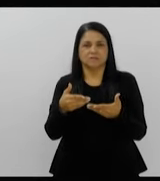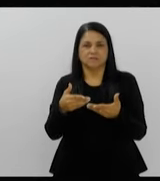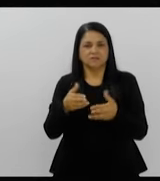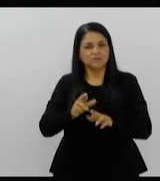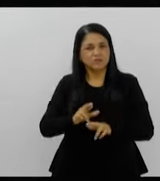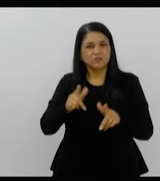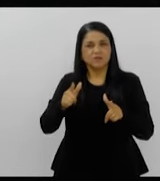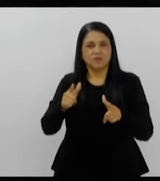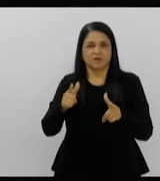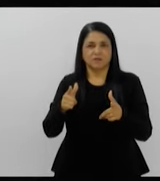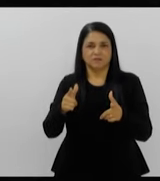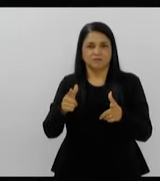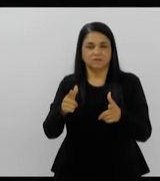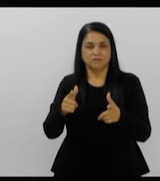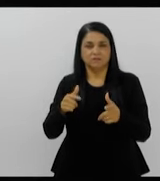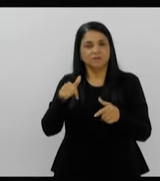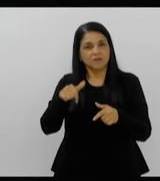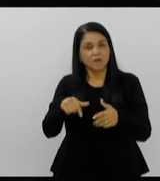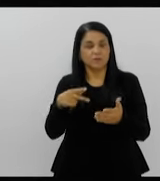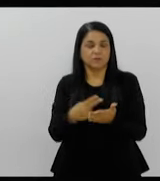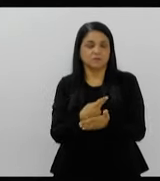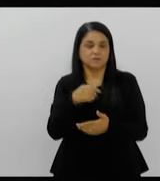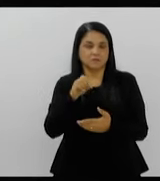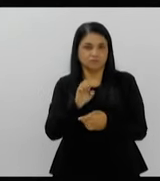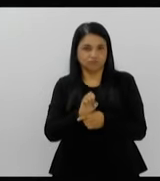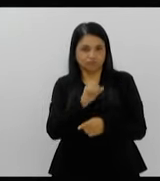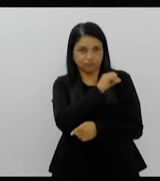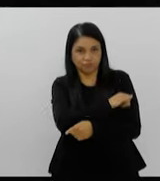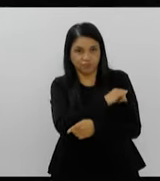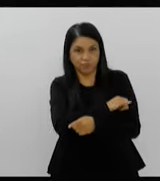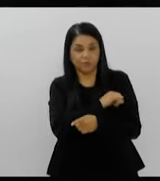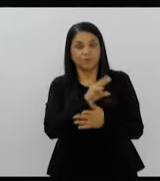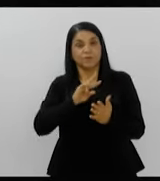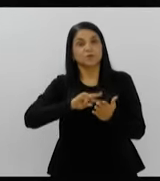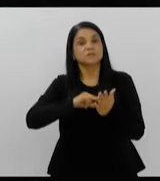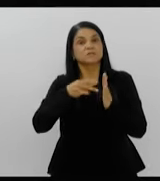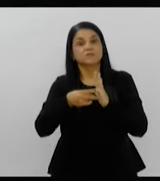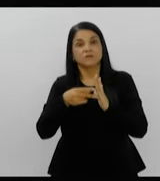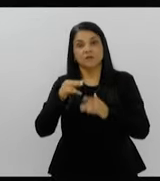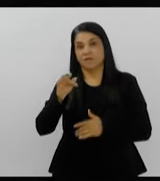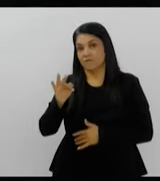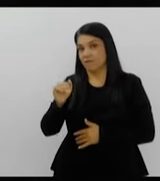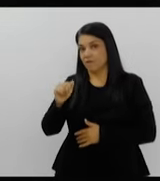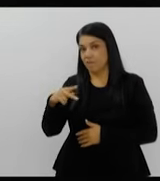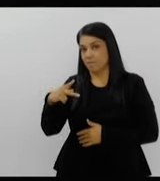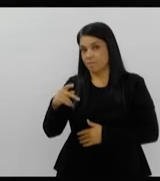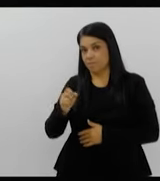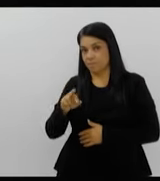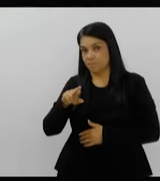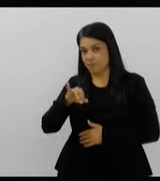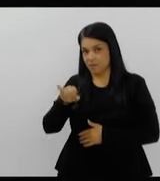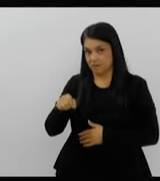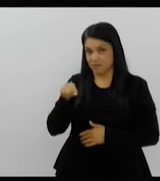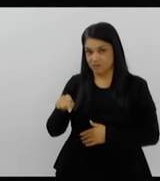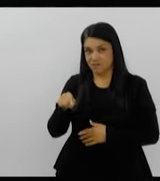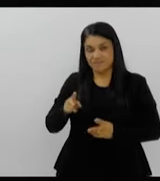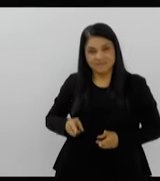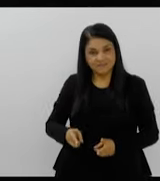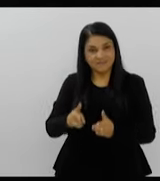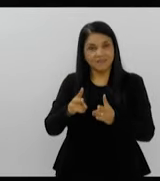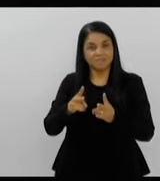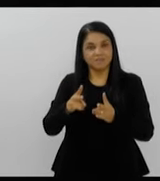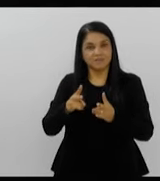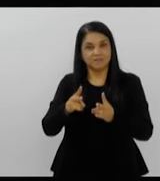tecnológica que acontece aqui no Estado do Rio de Janeiro. Ou seja, a FAPERJ sempre foi